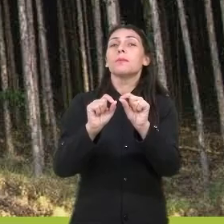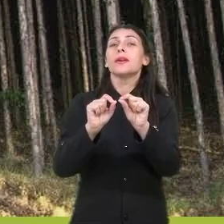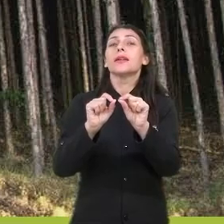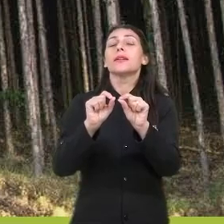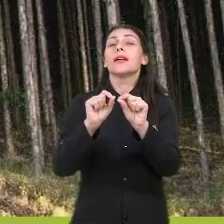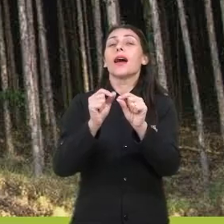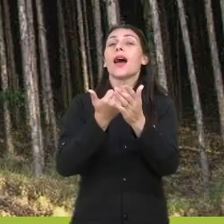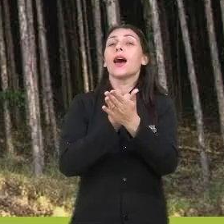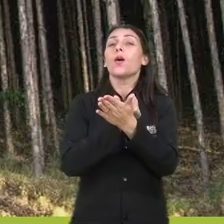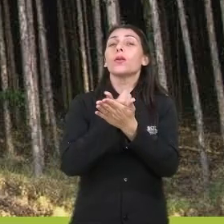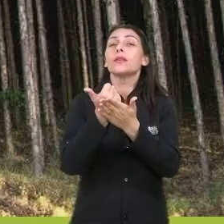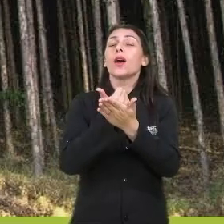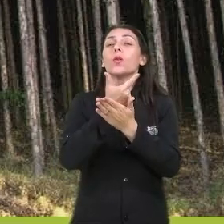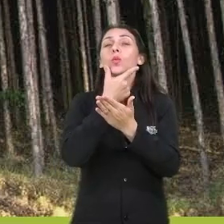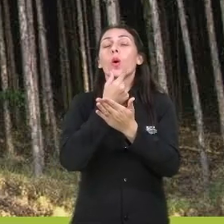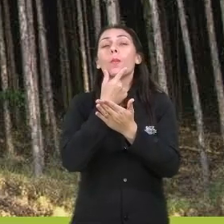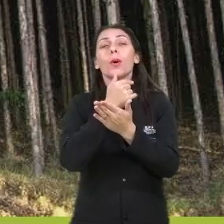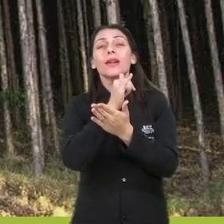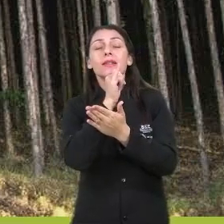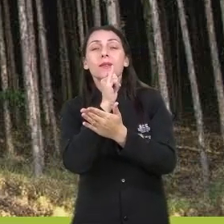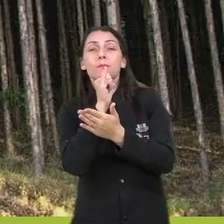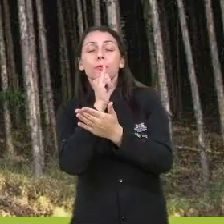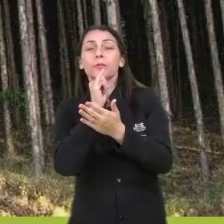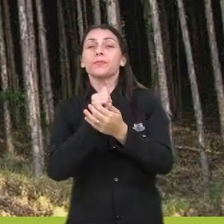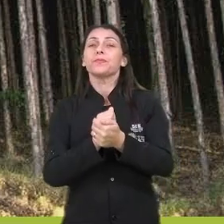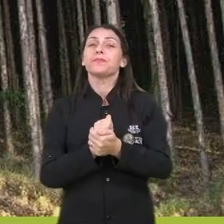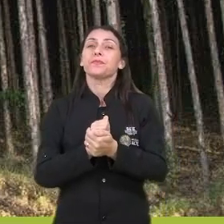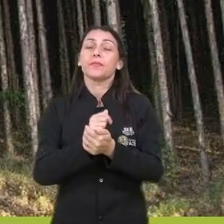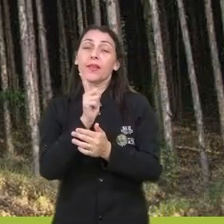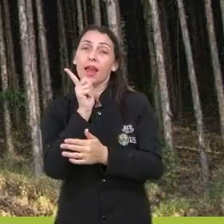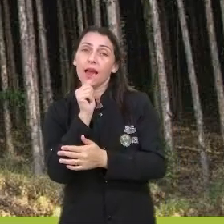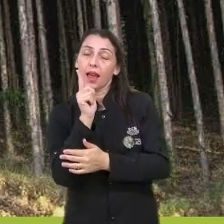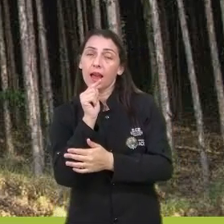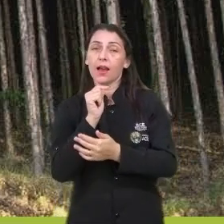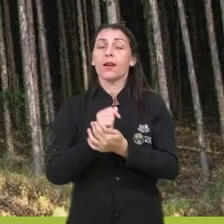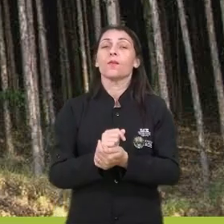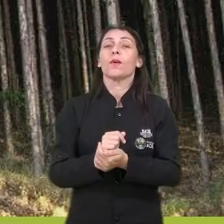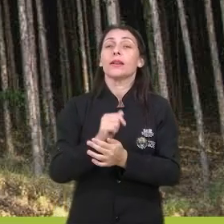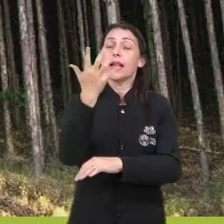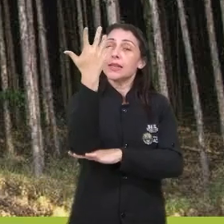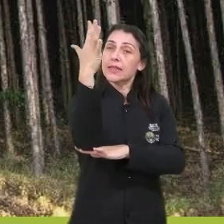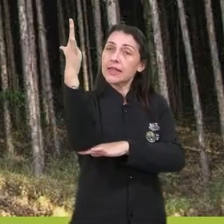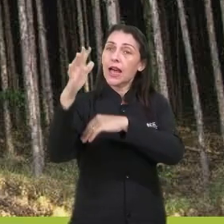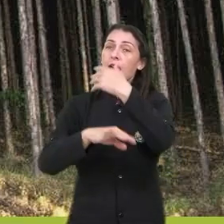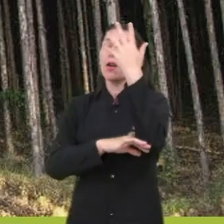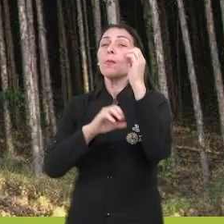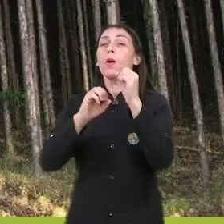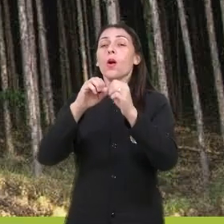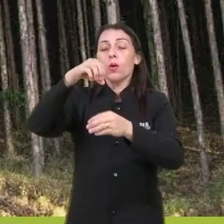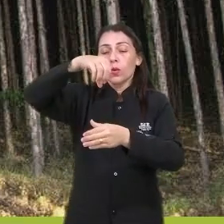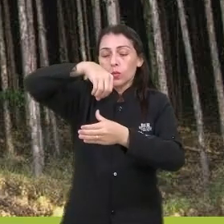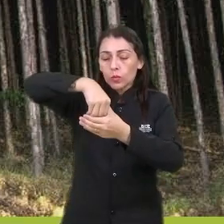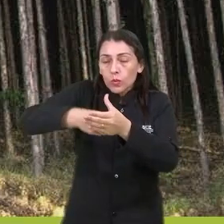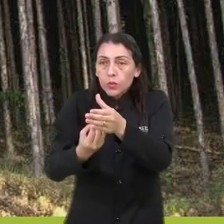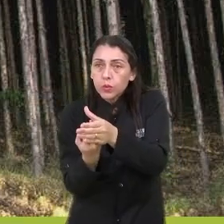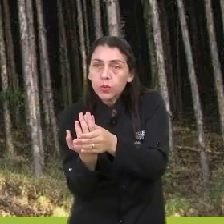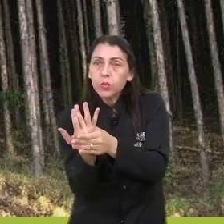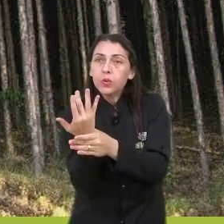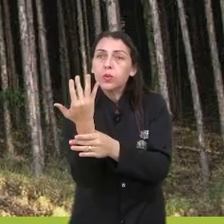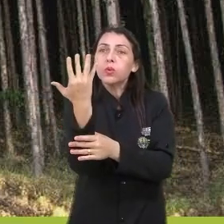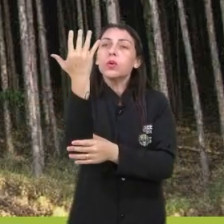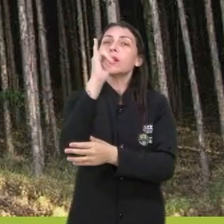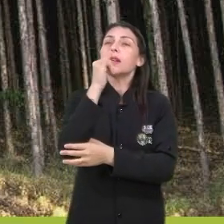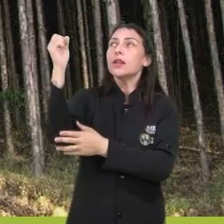da ação humana, como o caso, por exemplo, da água, das árvores que podem ser replantadas, da